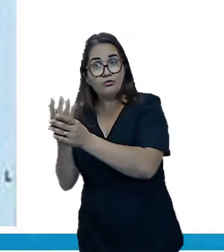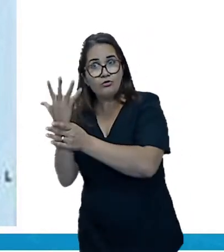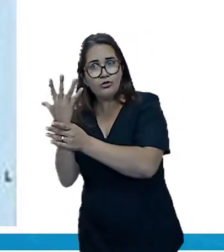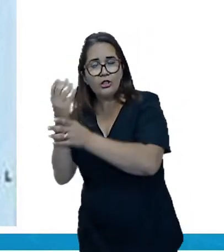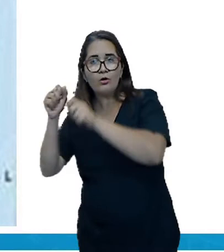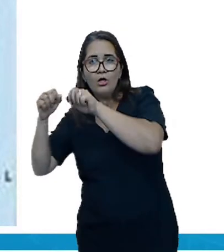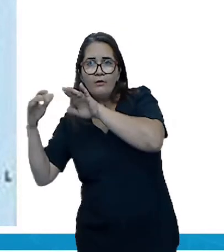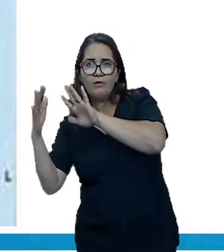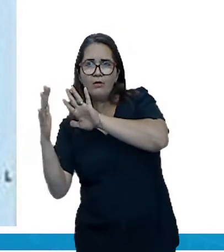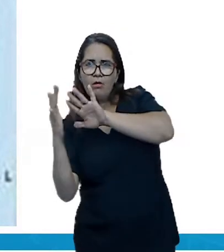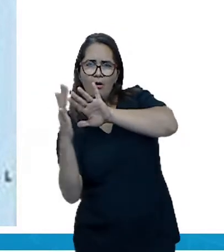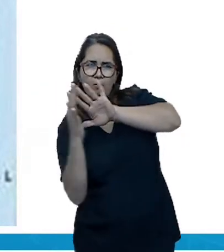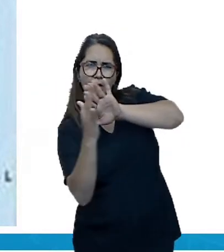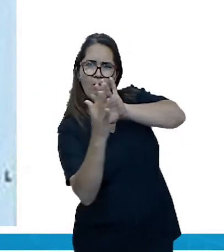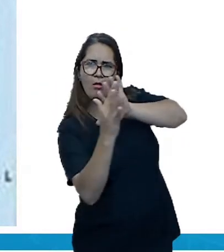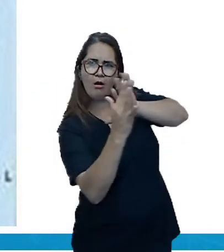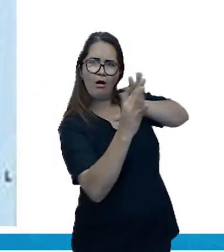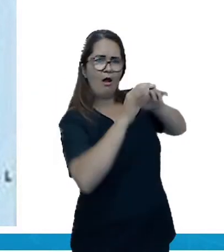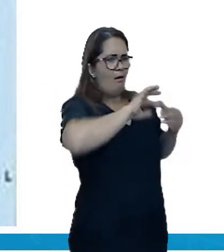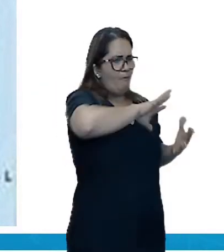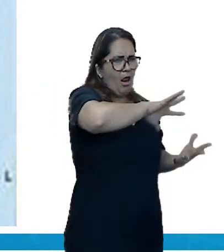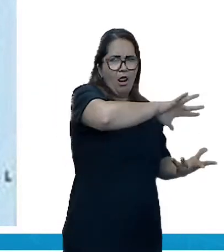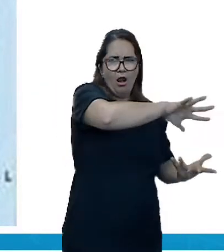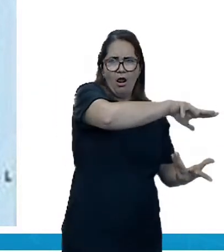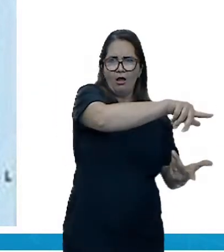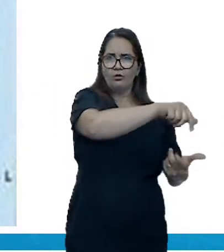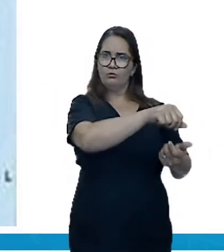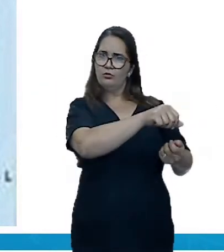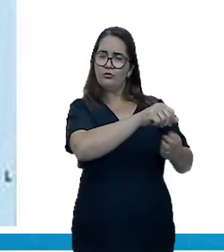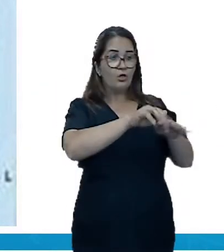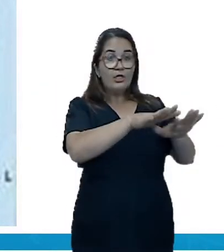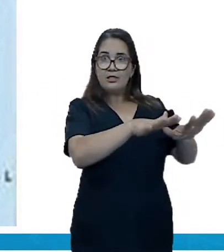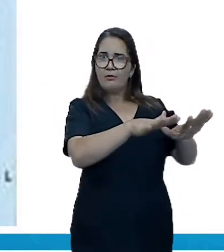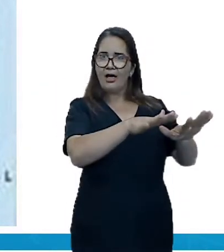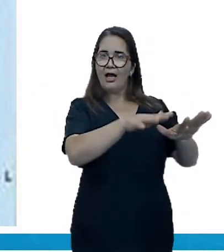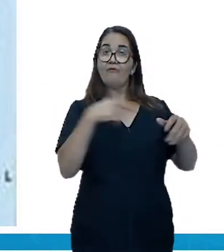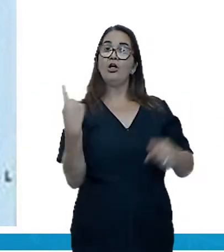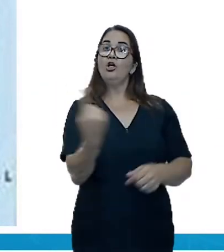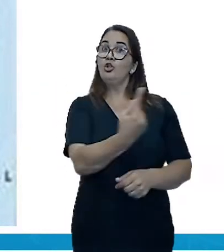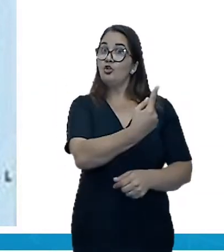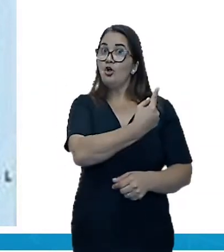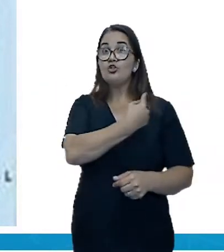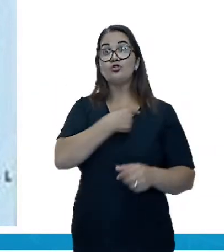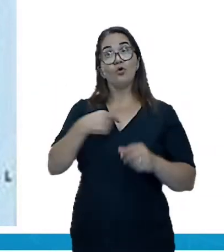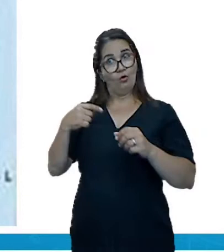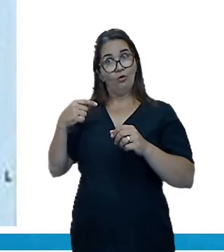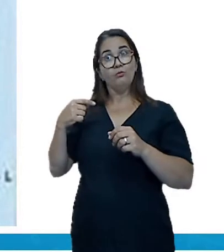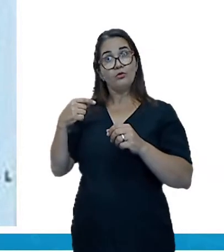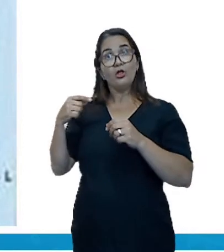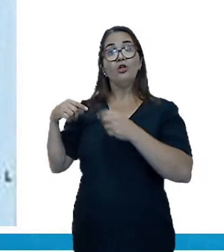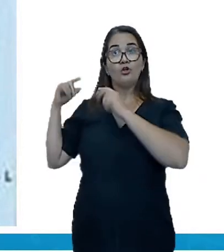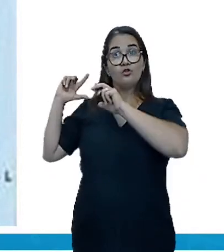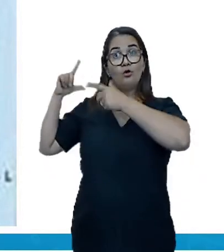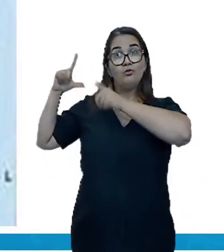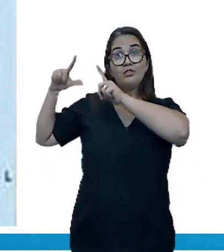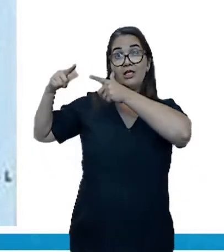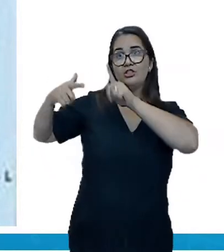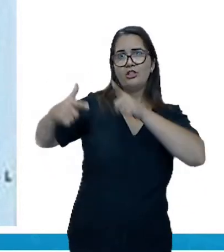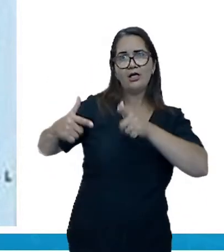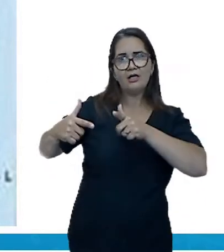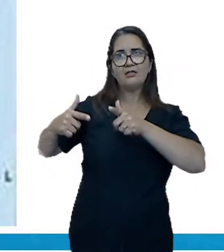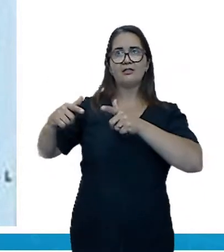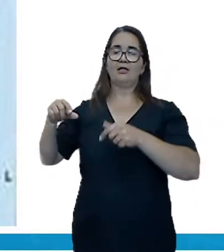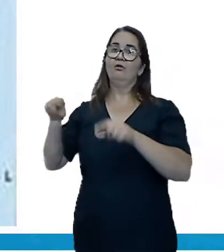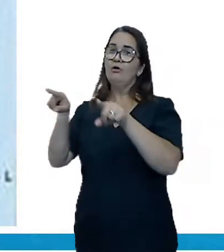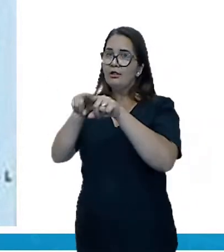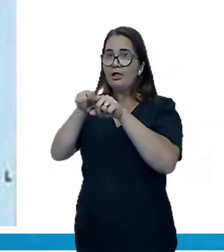nós podemos já concluir que somos todos descendentes de africanos. Aí nós vamos